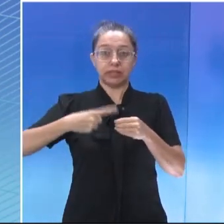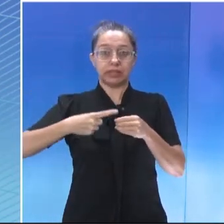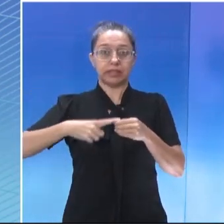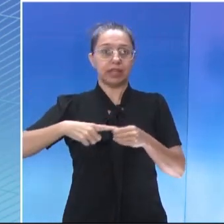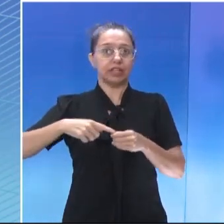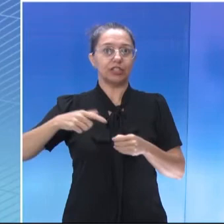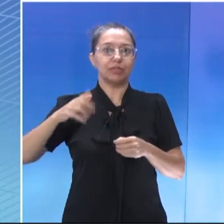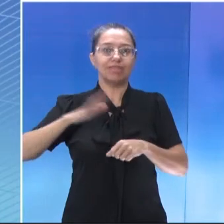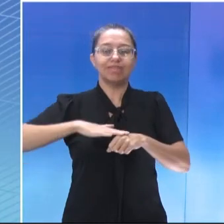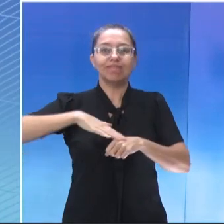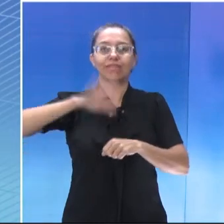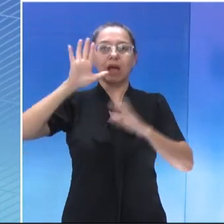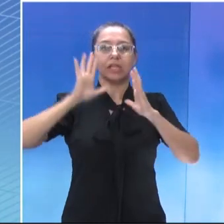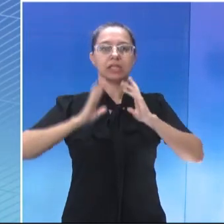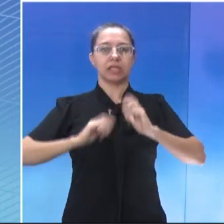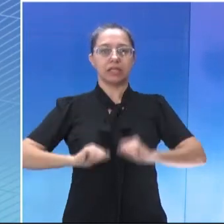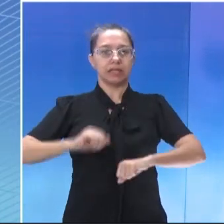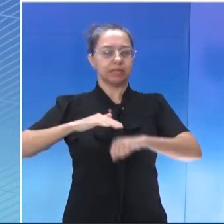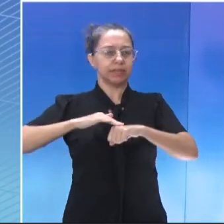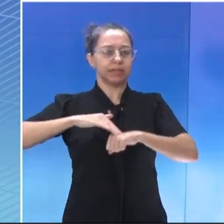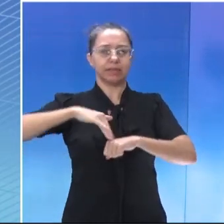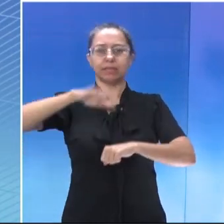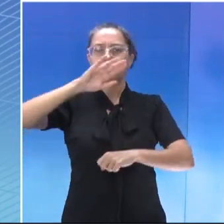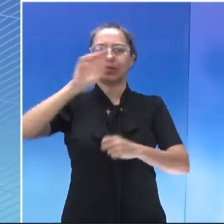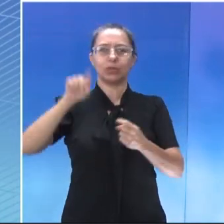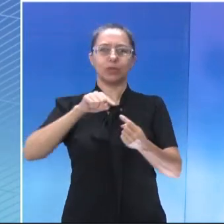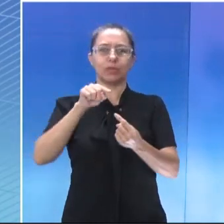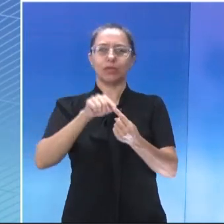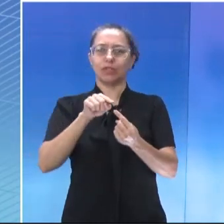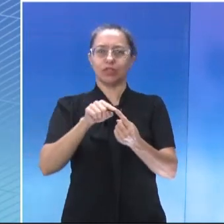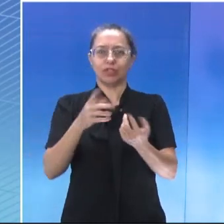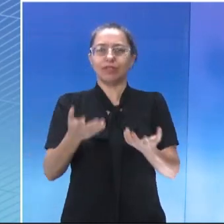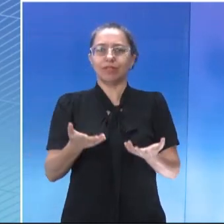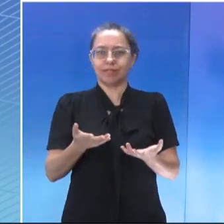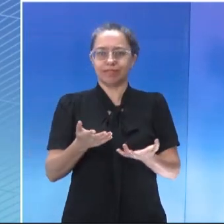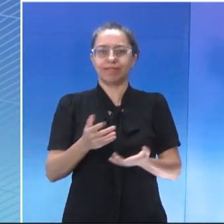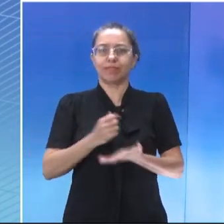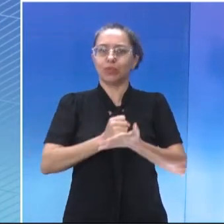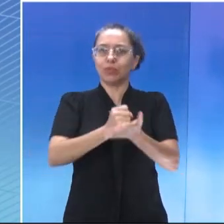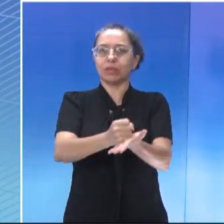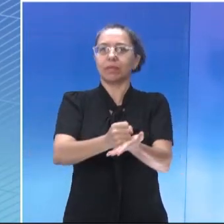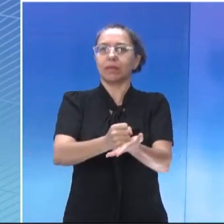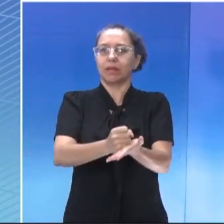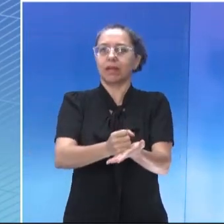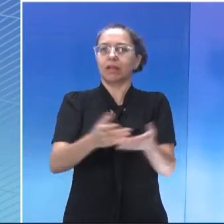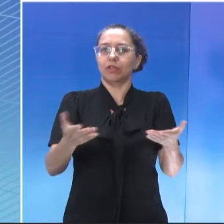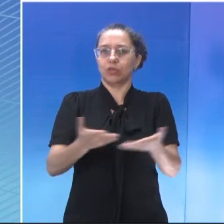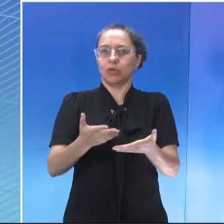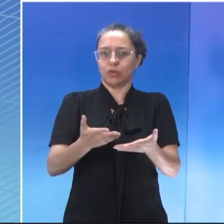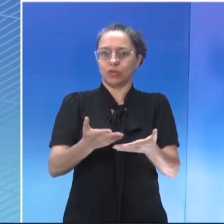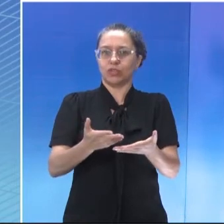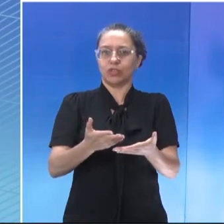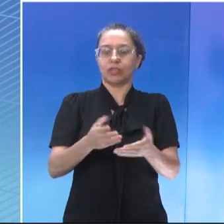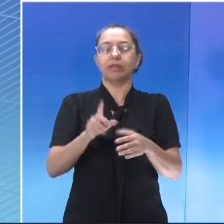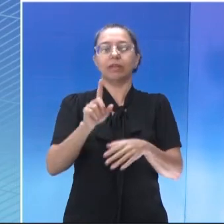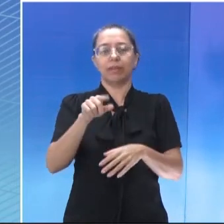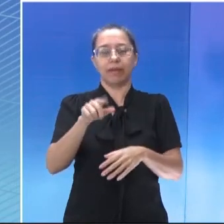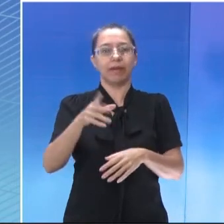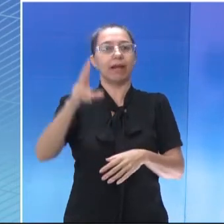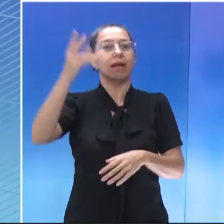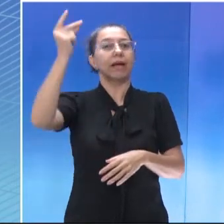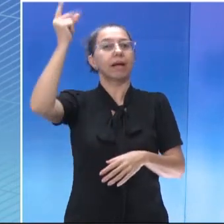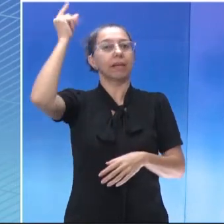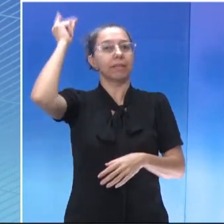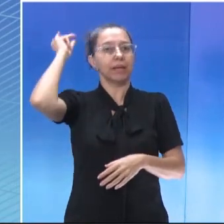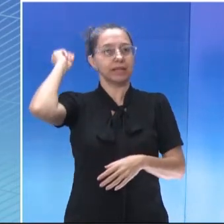mais limpas, mais funcionais, né? E olha a palavra de ordem hoje, né? Sustentabilidade. Pois é, eles se preocupavam mais com, eles se